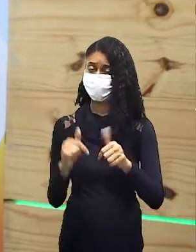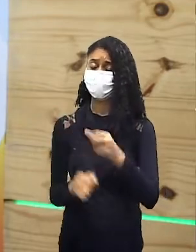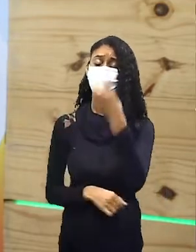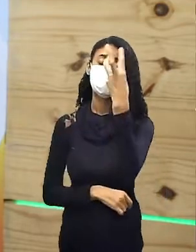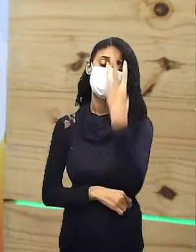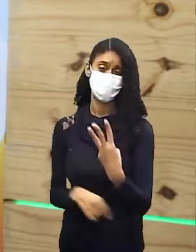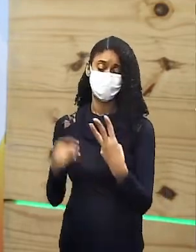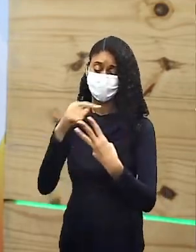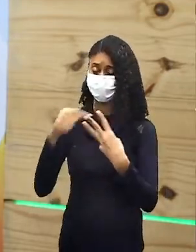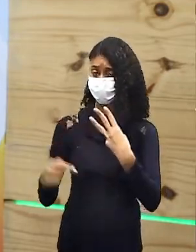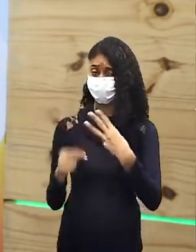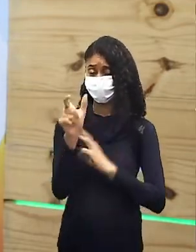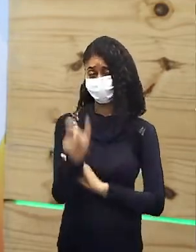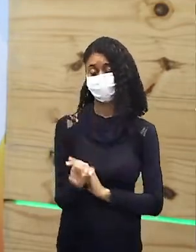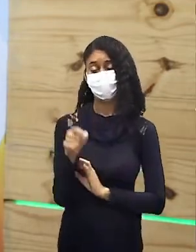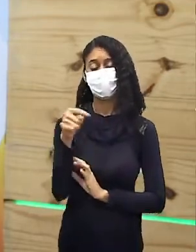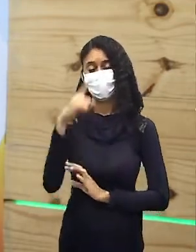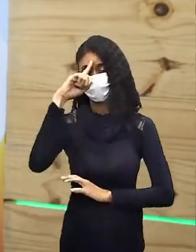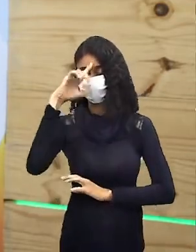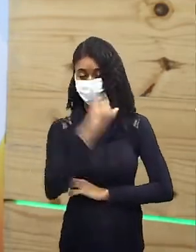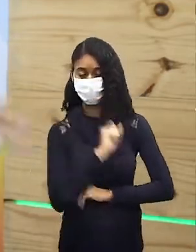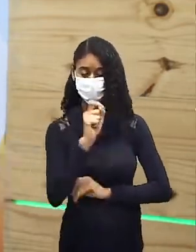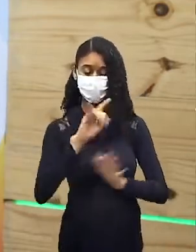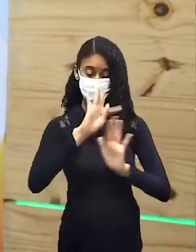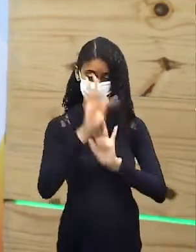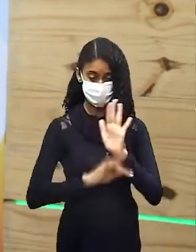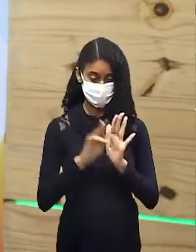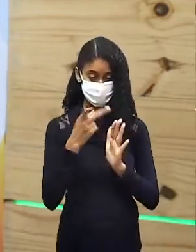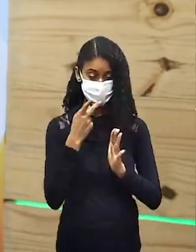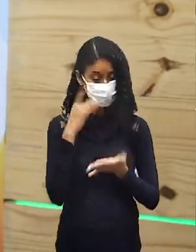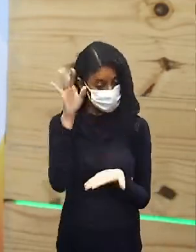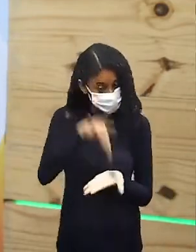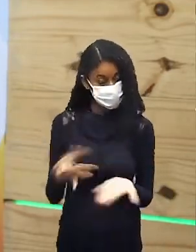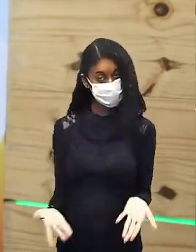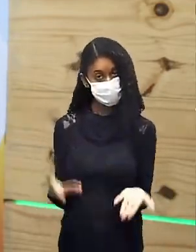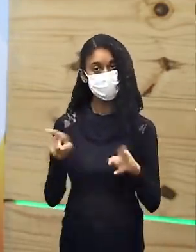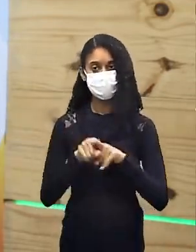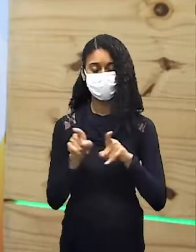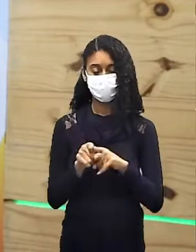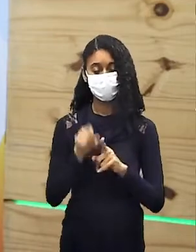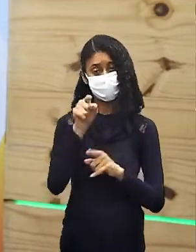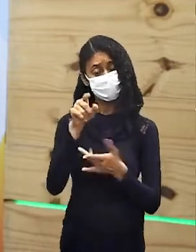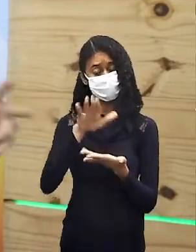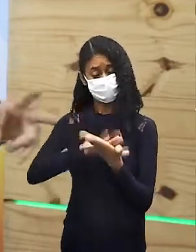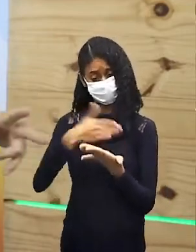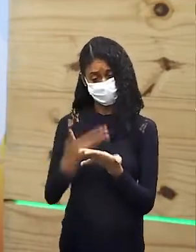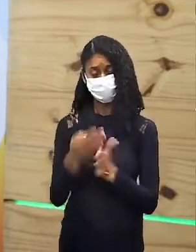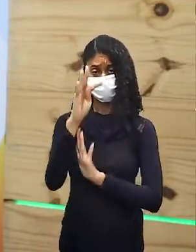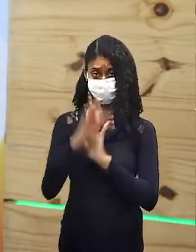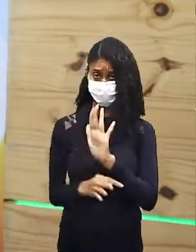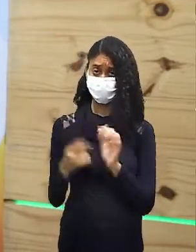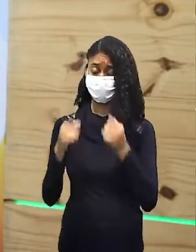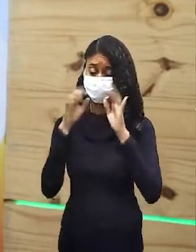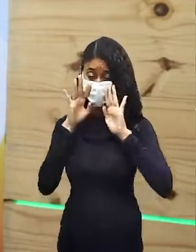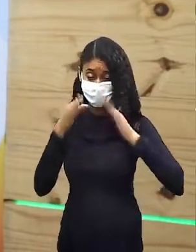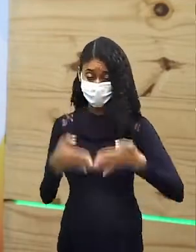você compreenda o texto, quer dizer, o que é que exatamente o texto está dizendo? Quer que você interprete, aí você vai ter que ir